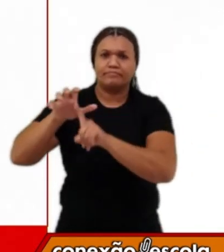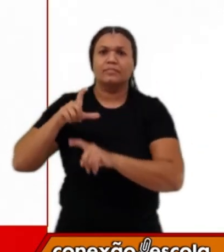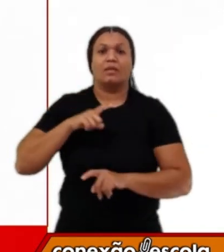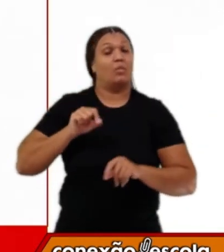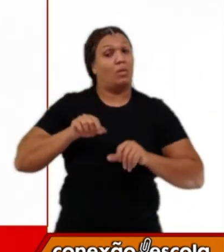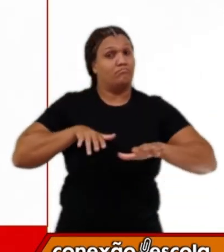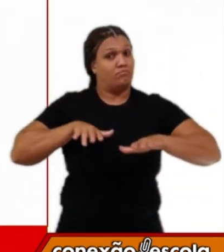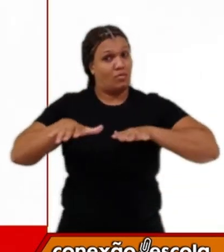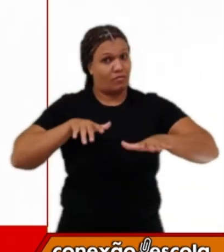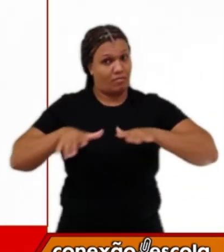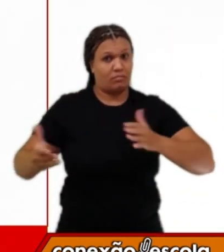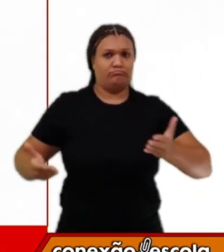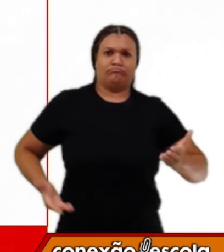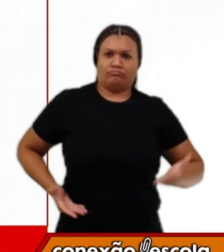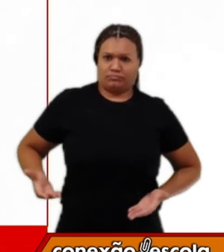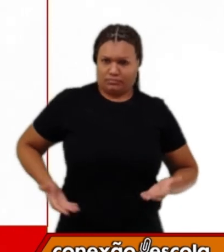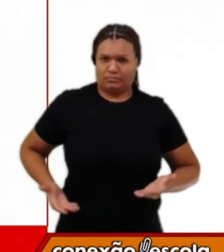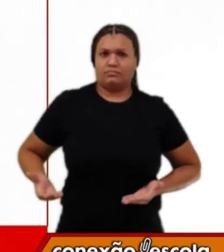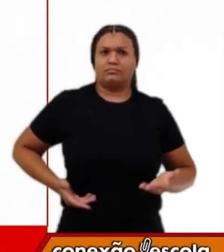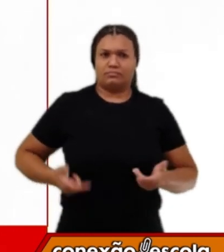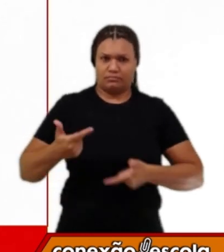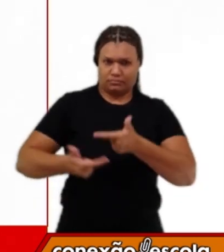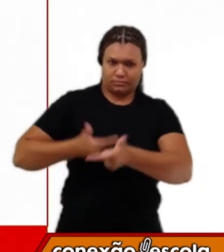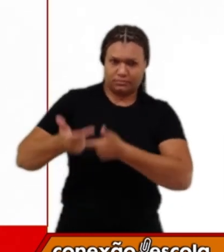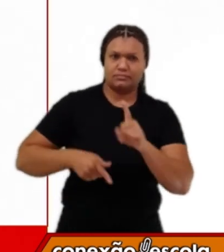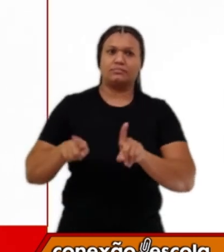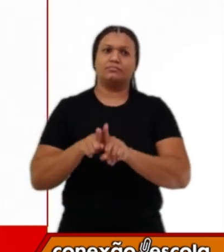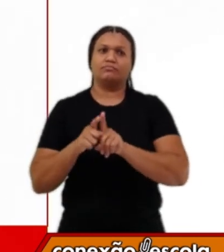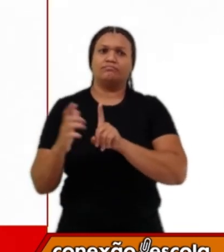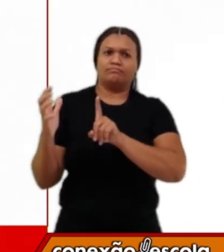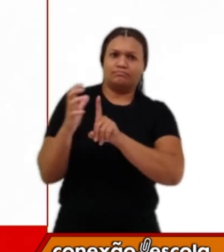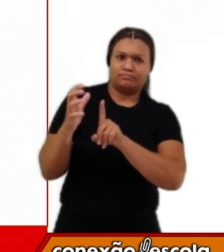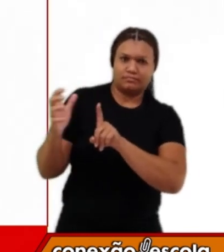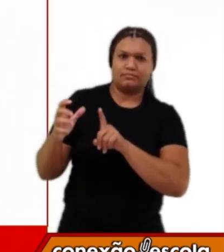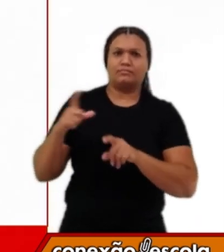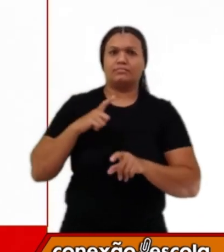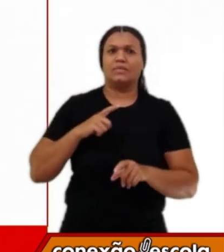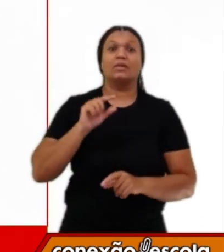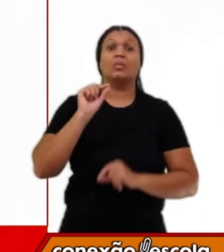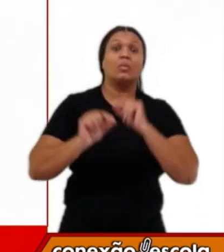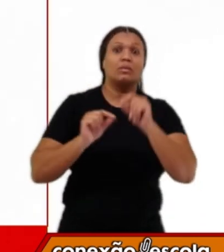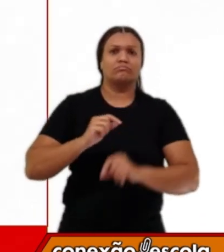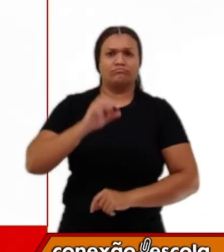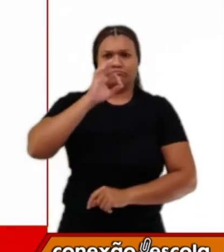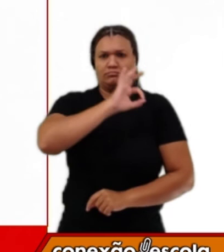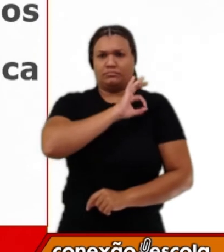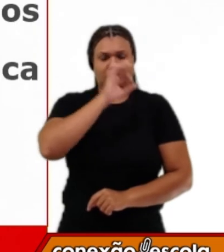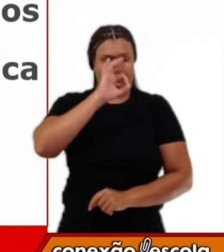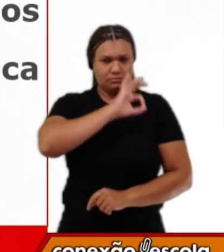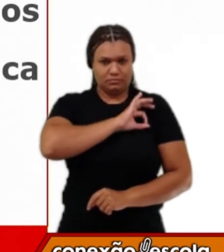operário e o movimento tenentista. E acontece também com a Revolução de 1930, com a chegada de Getúlio Vargas ao